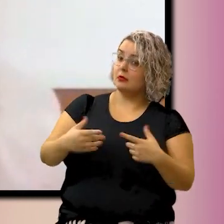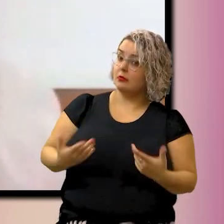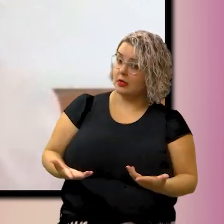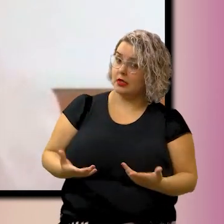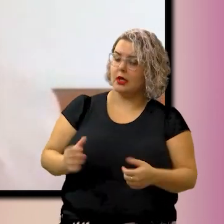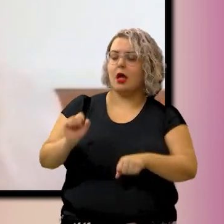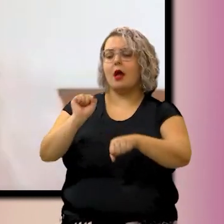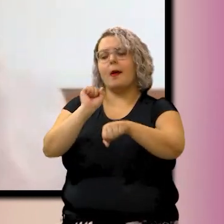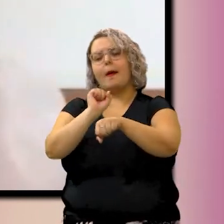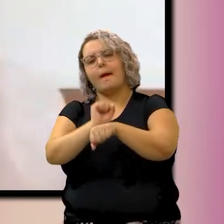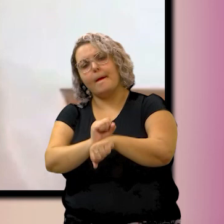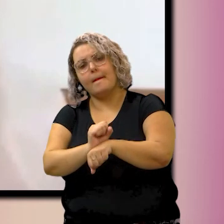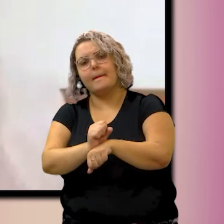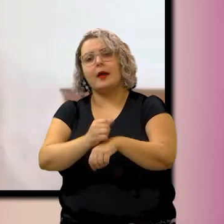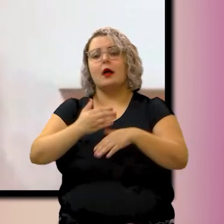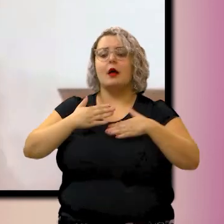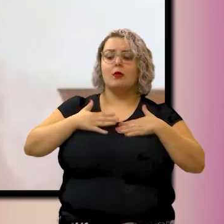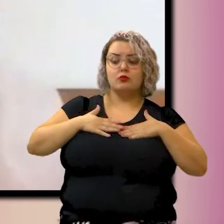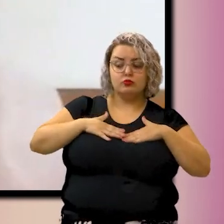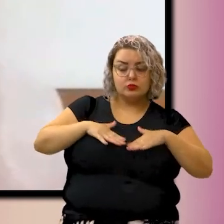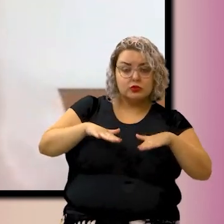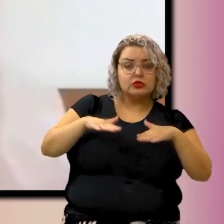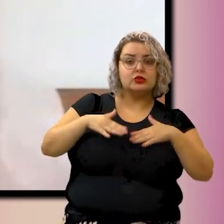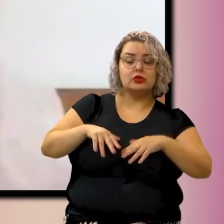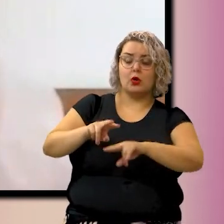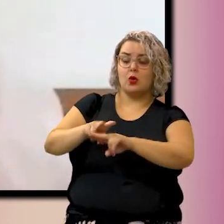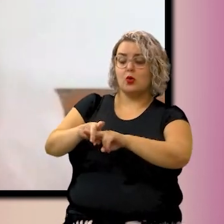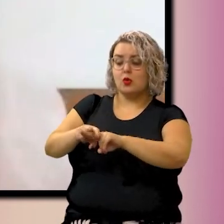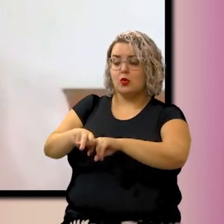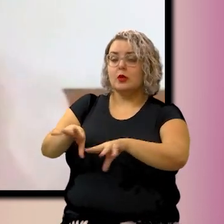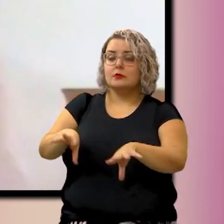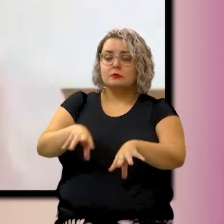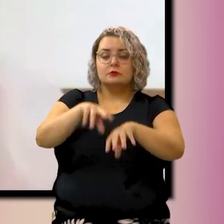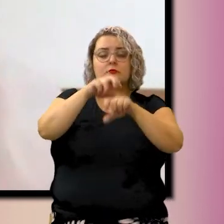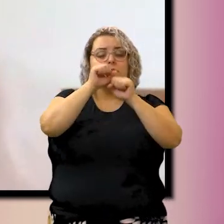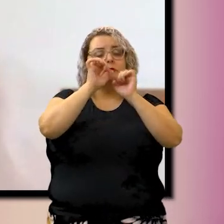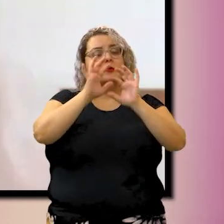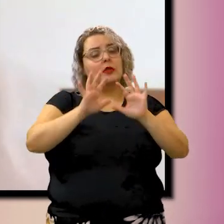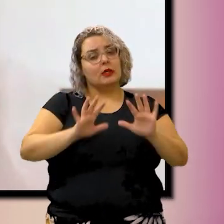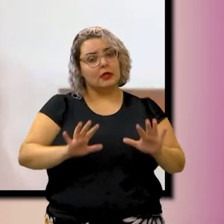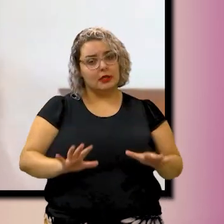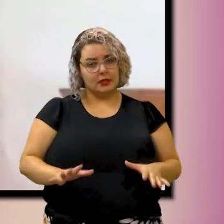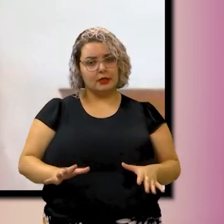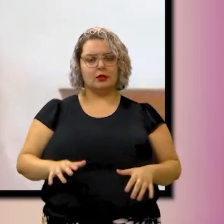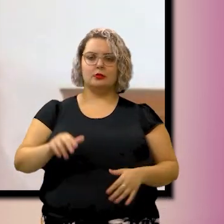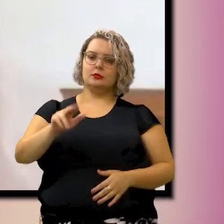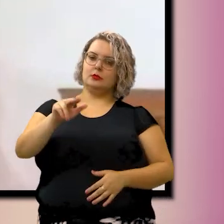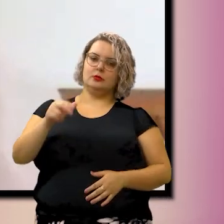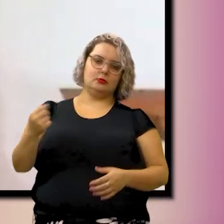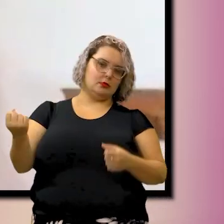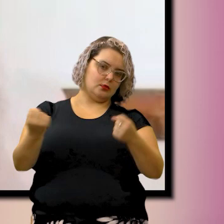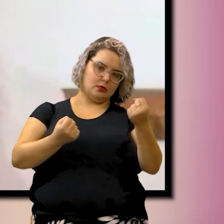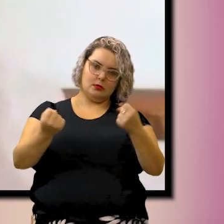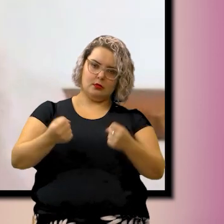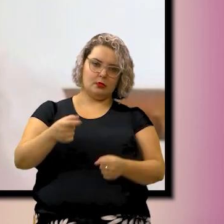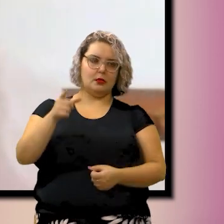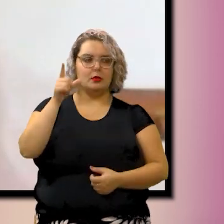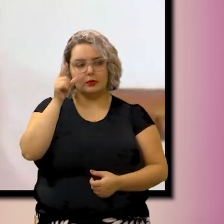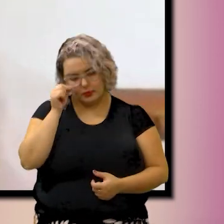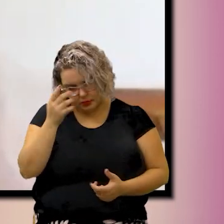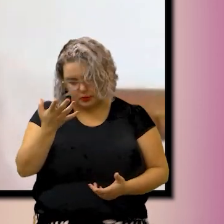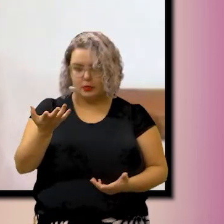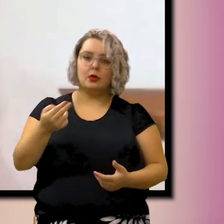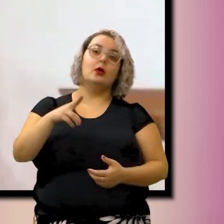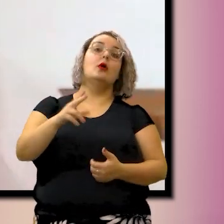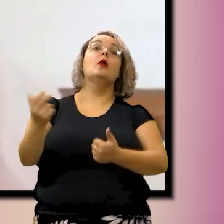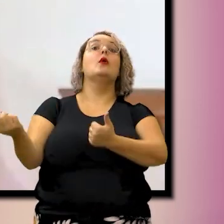vale muito a paradinha, o repouso, respirar um pouco, jamais